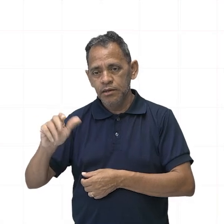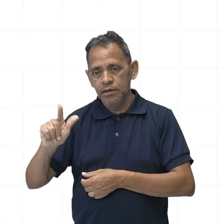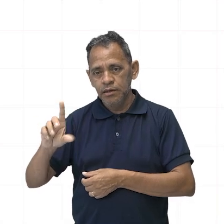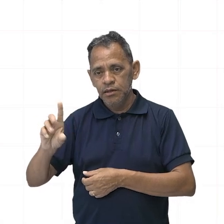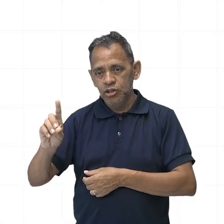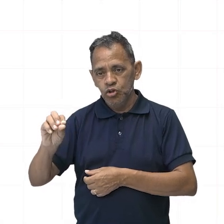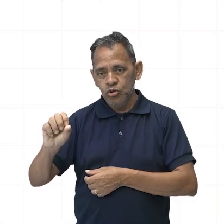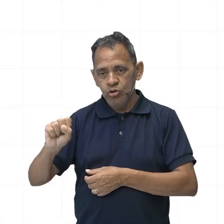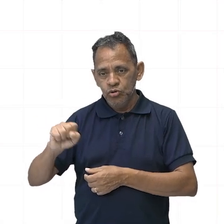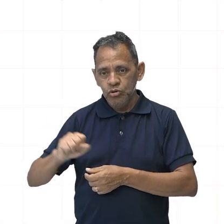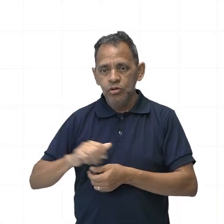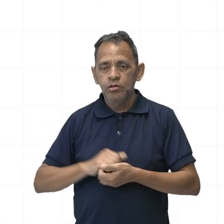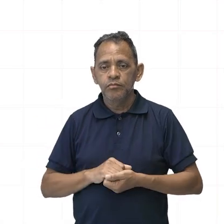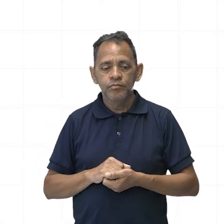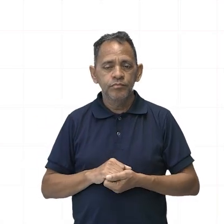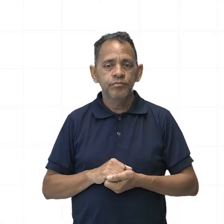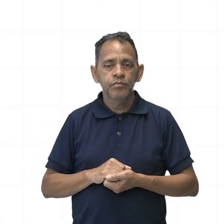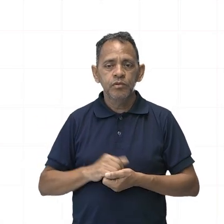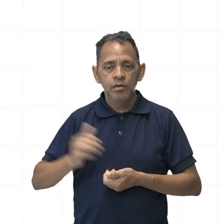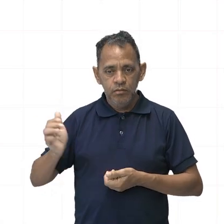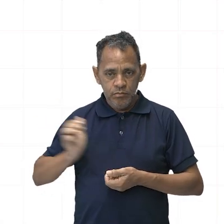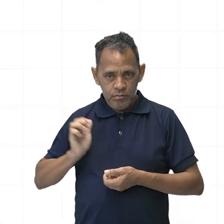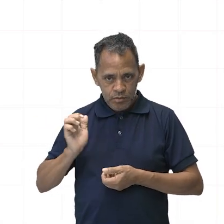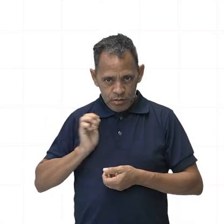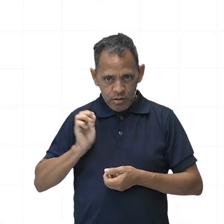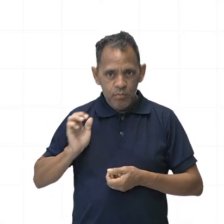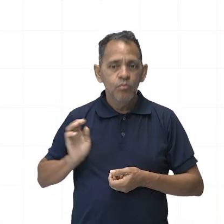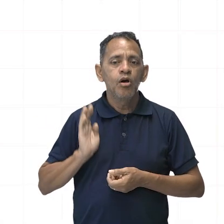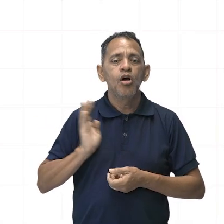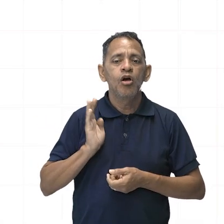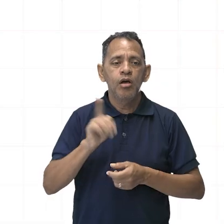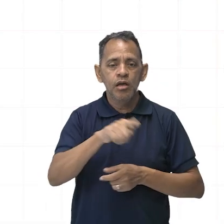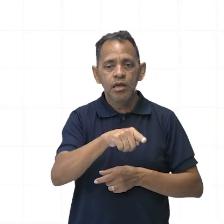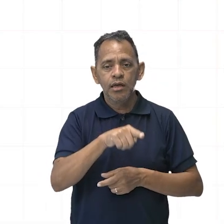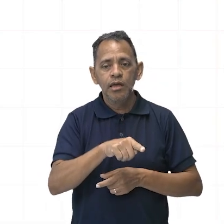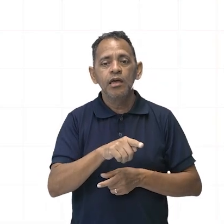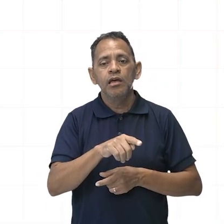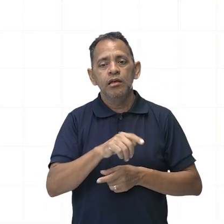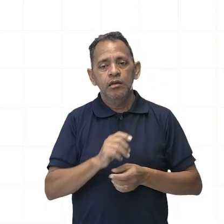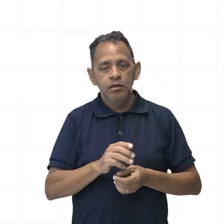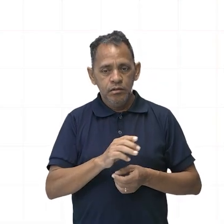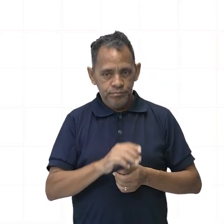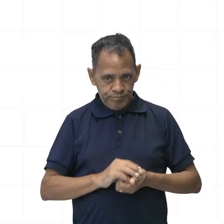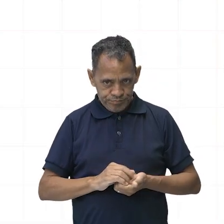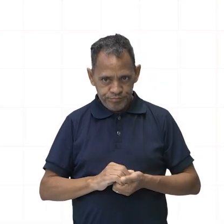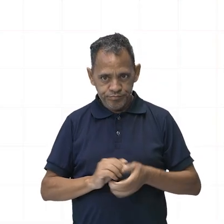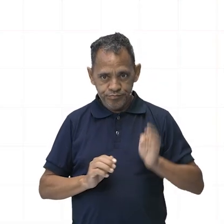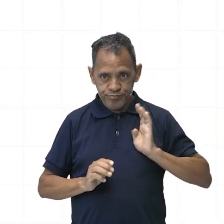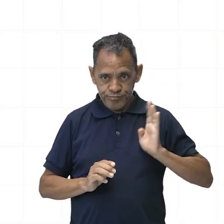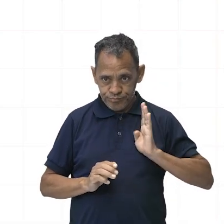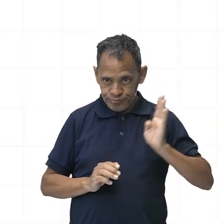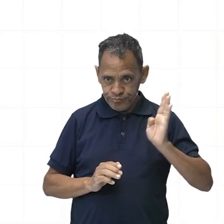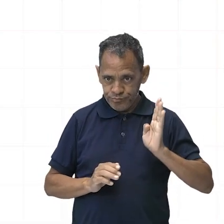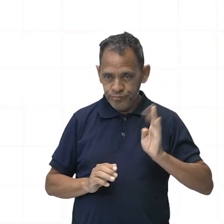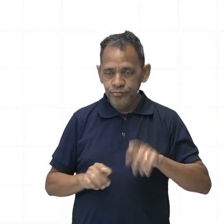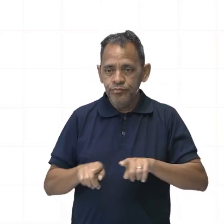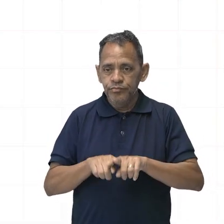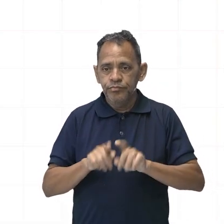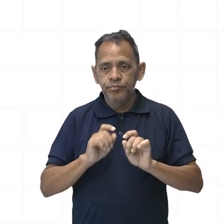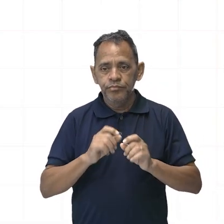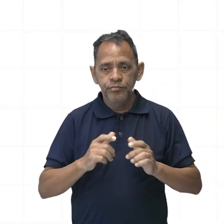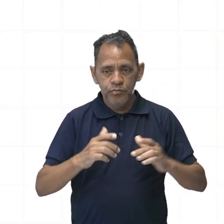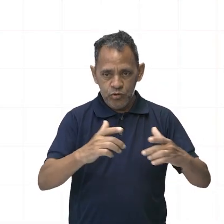dos capitalistas, dos burgueses, também nós teremos os proletários e também também conhecido como os trabalhadores,